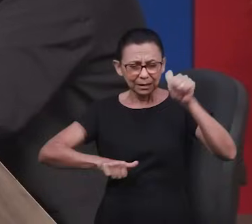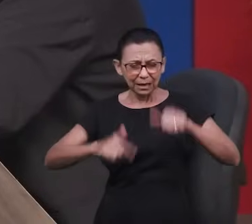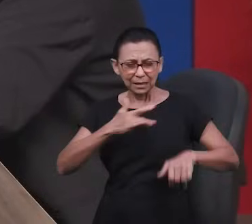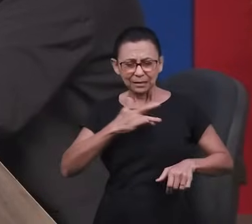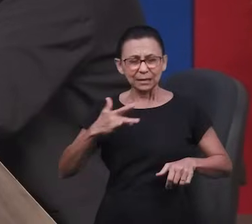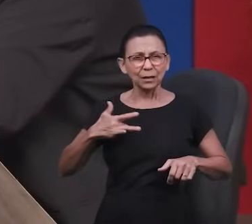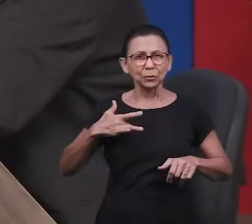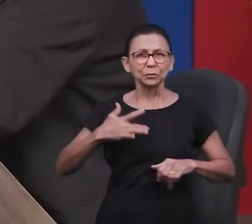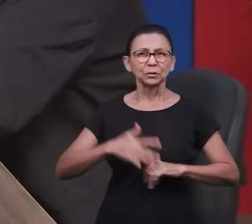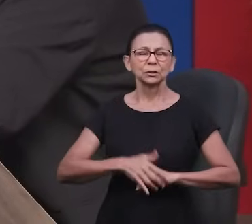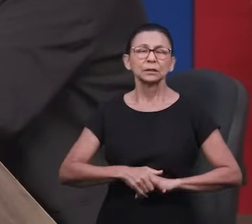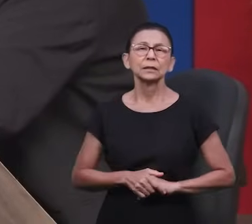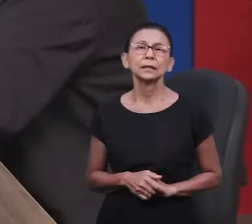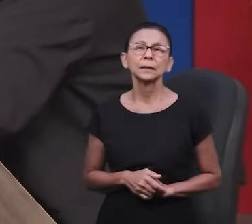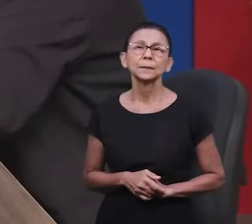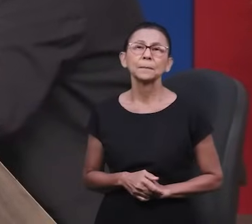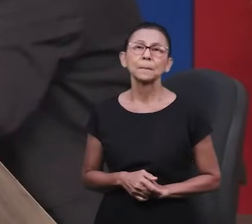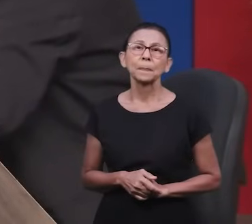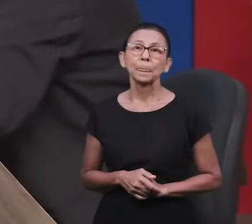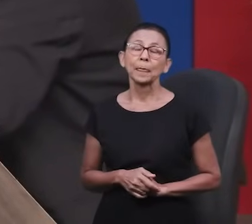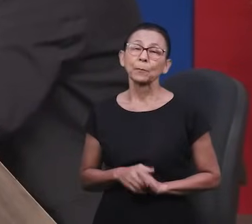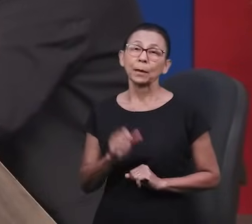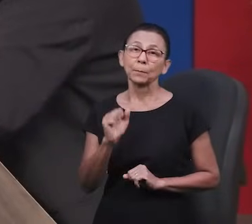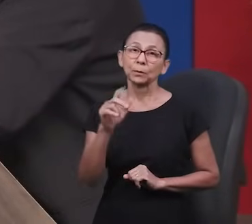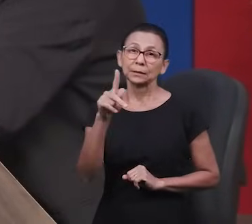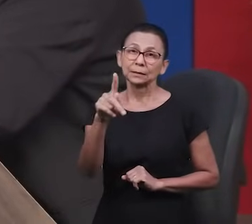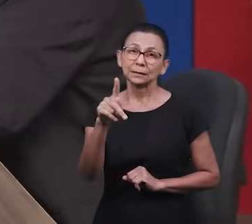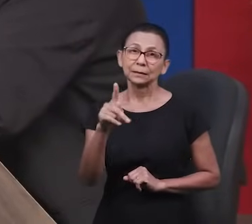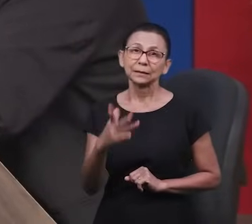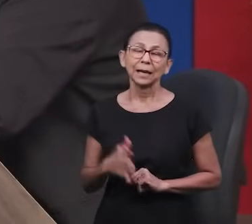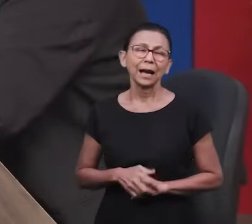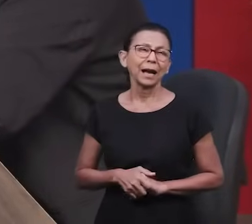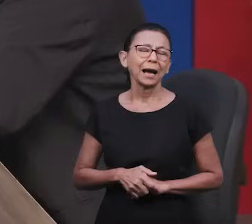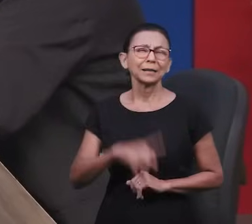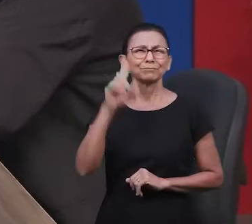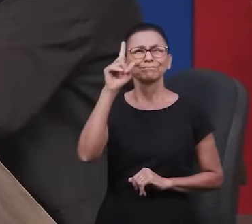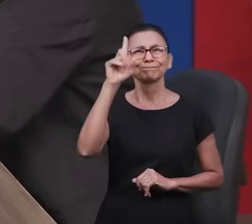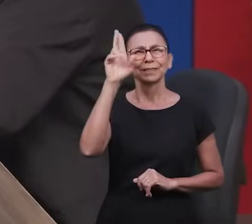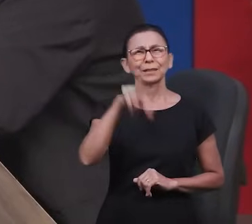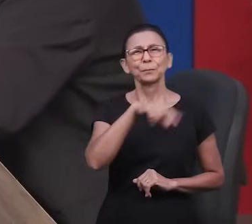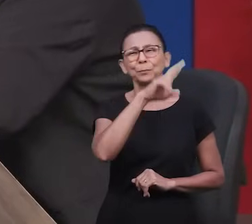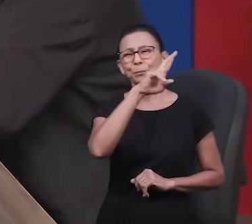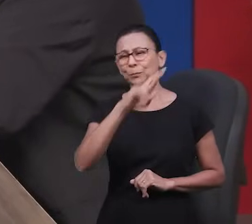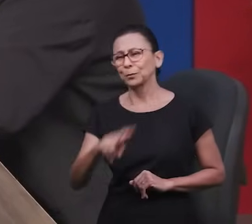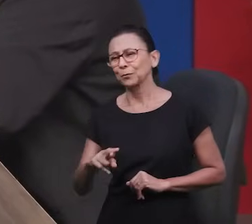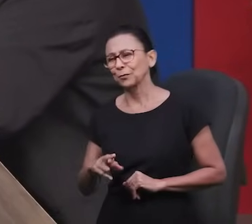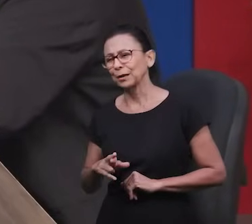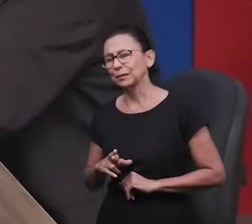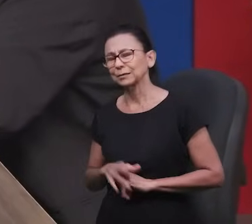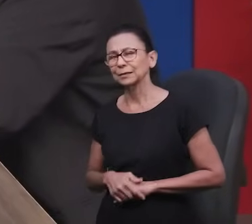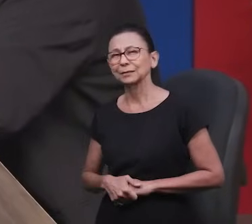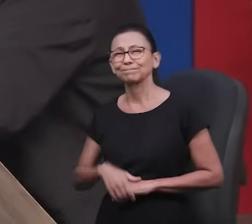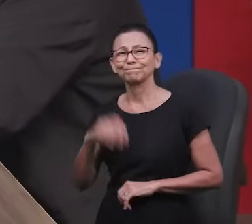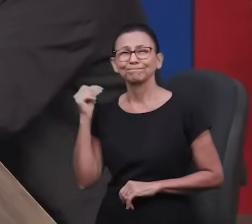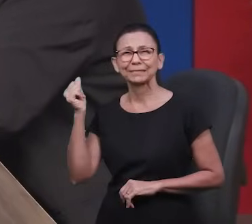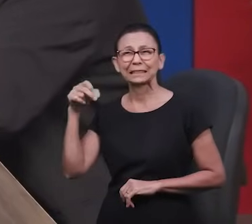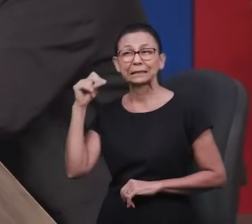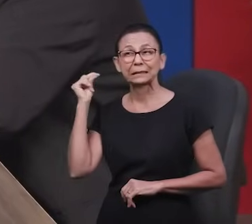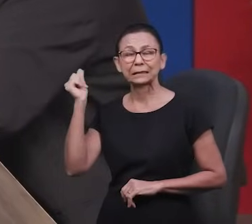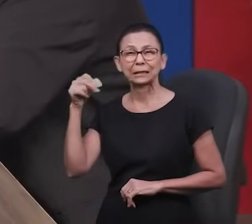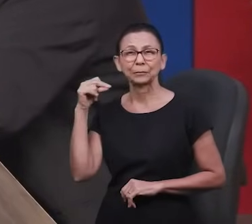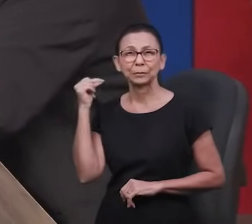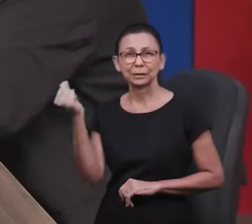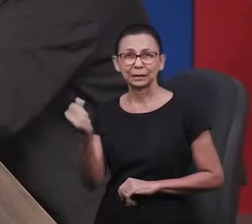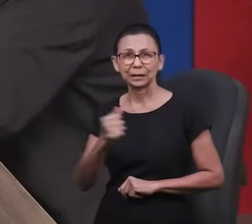essa aposentadoria, que ela não tem condição de trabalhar, e ela não foi aprovada, né?